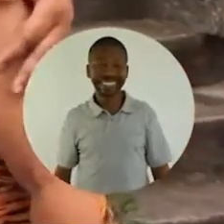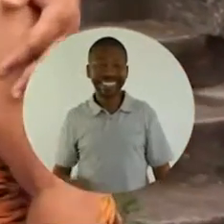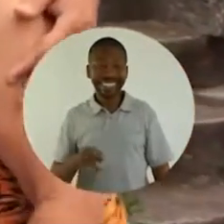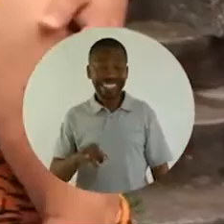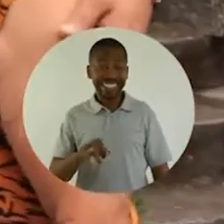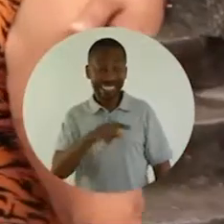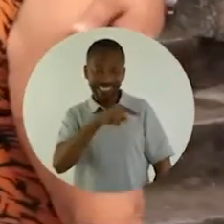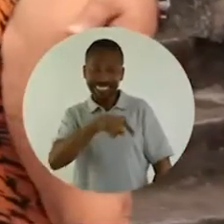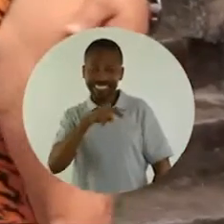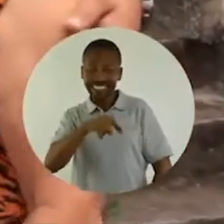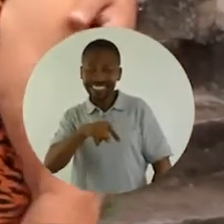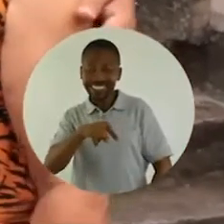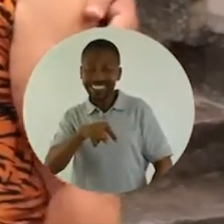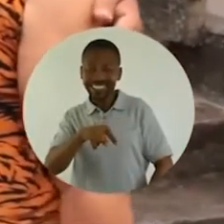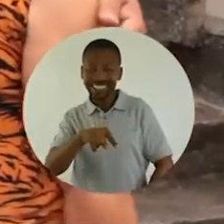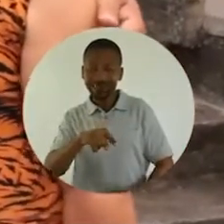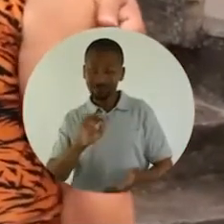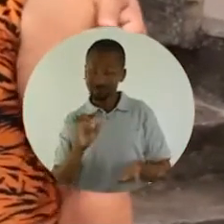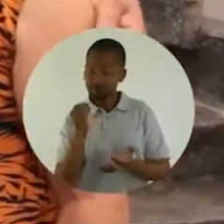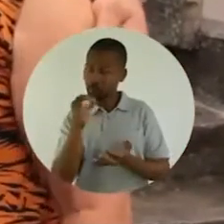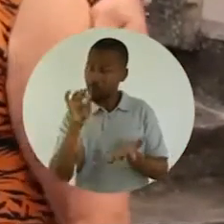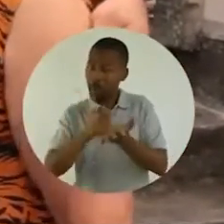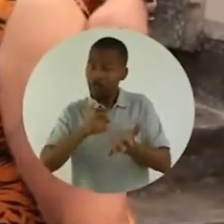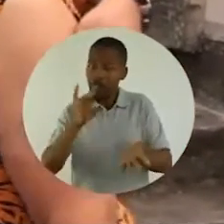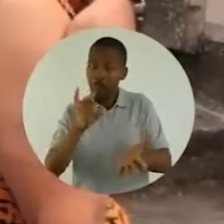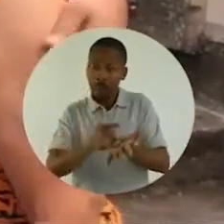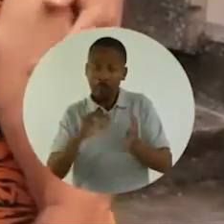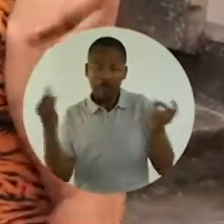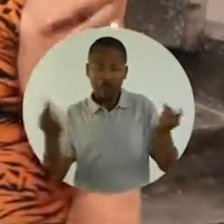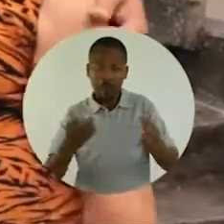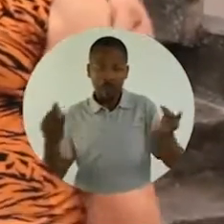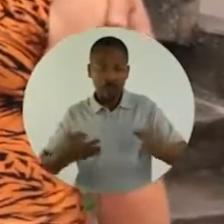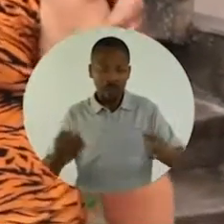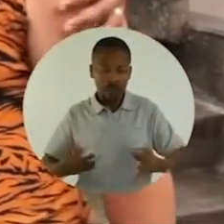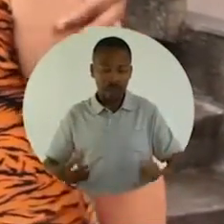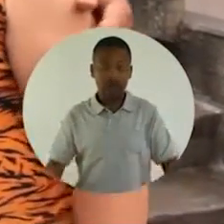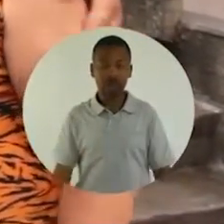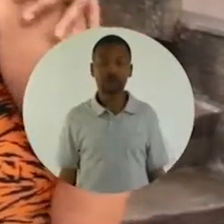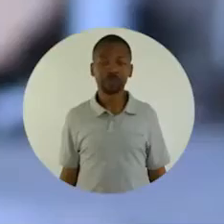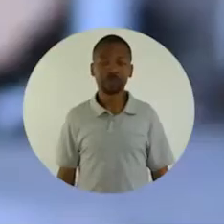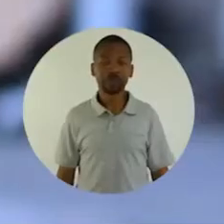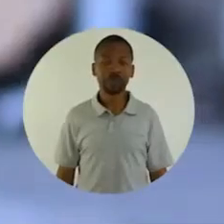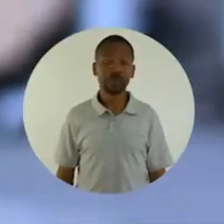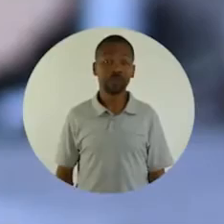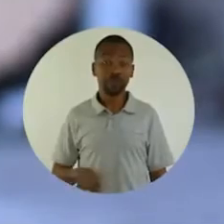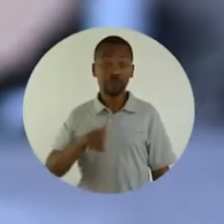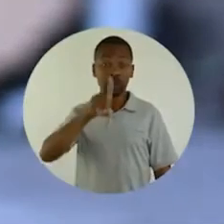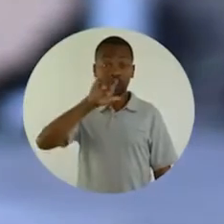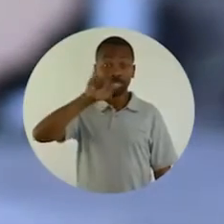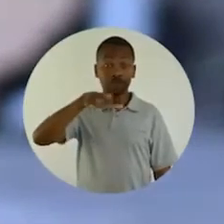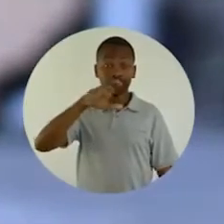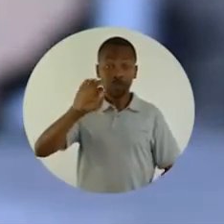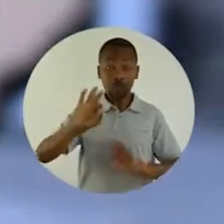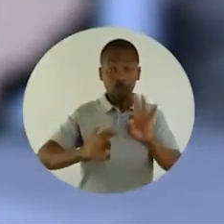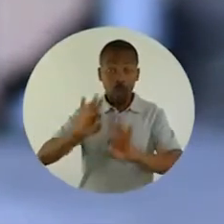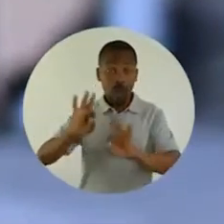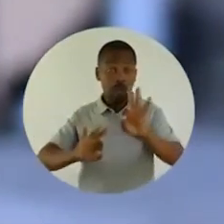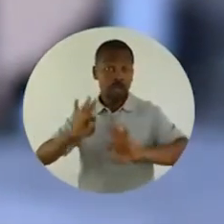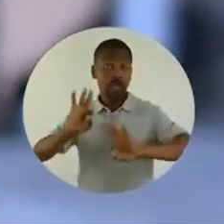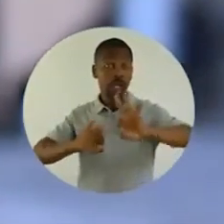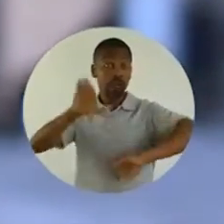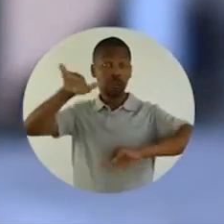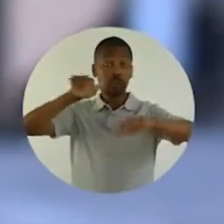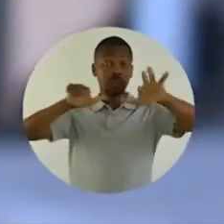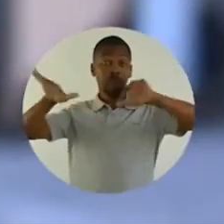você. Se não for, essa aqui é chama quente. Vai ser comprado. Isso aí. O De Jorge organizava,